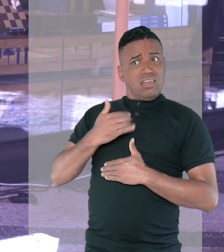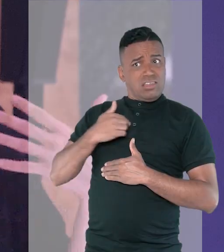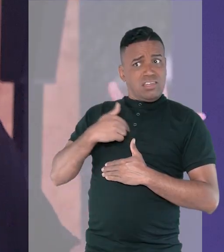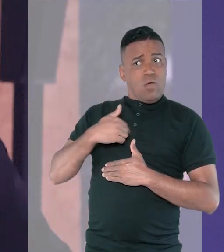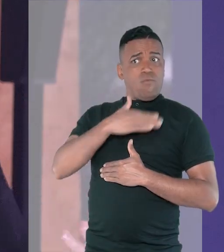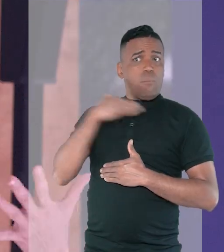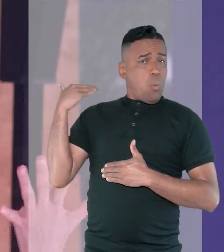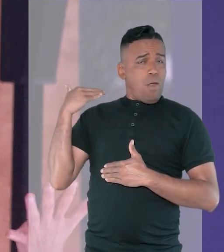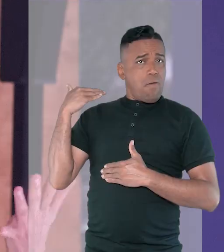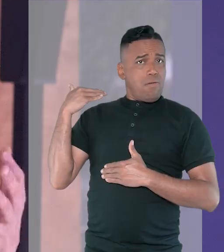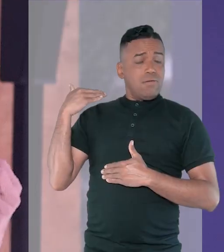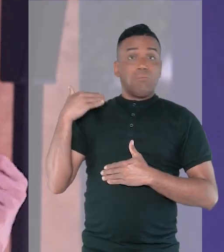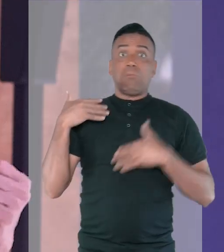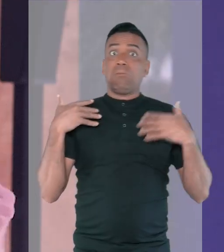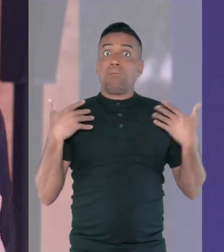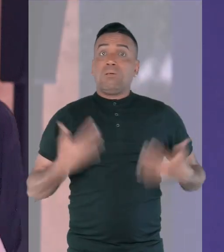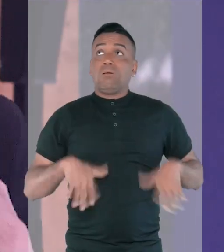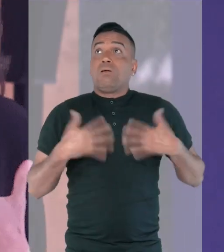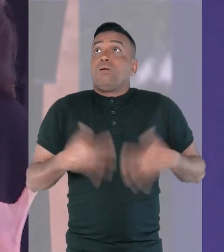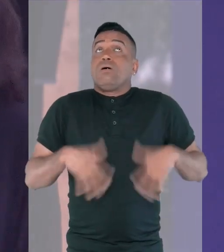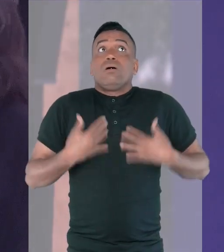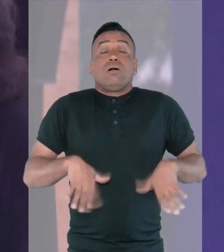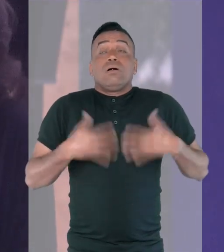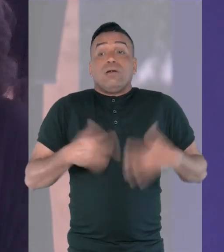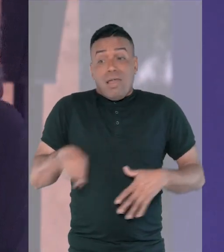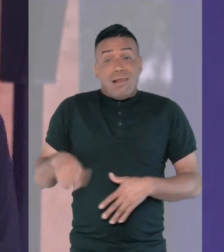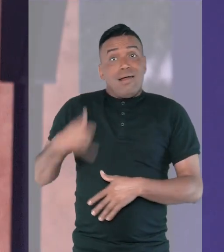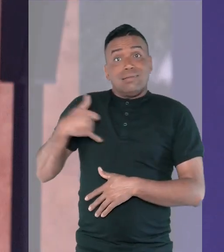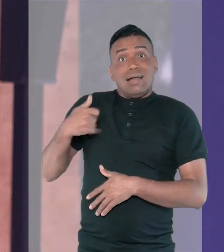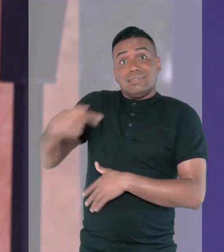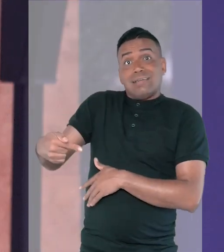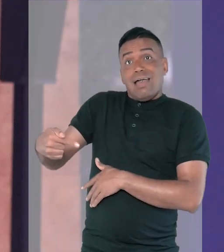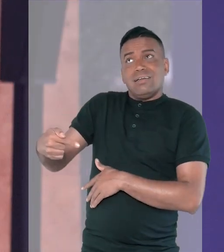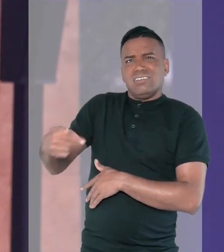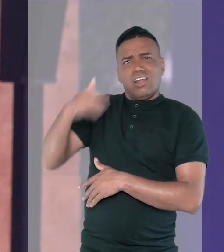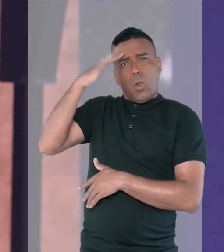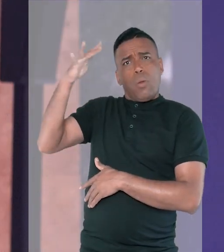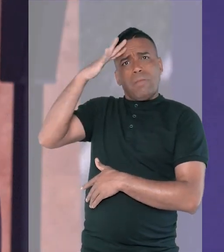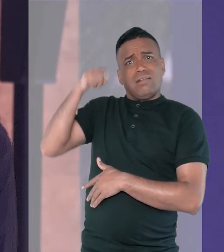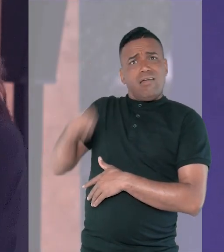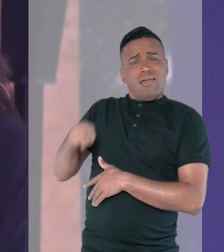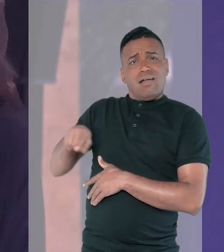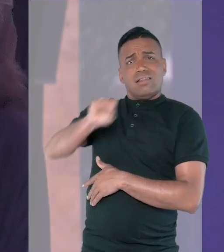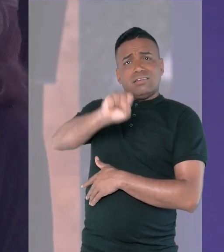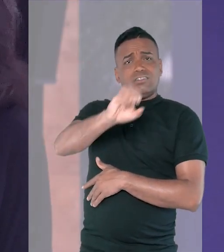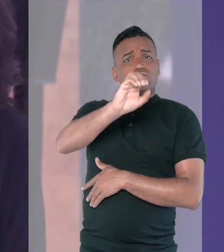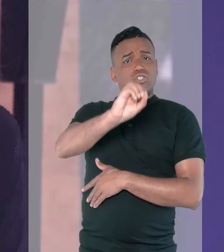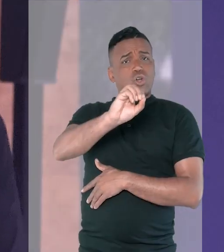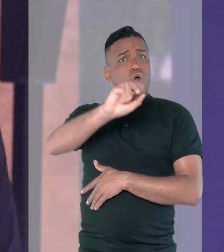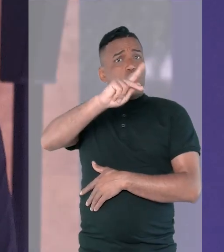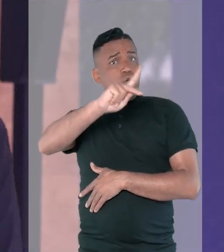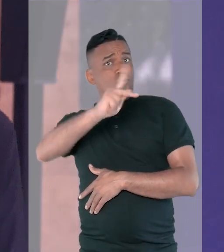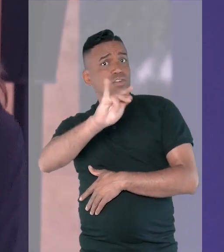uma premonição, alguma coisa assim? E eu fiquei bastante assustada. A Sofia tinha 7 anos e eu realmente não imaginei que a